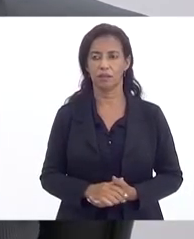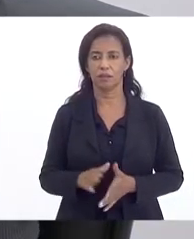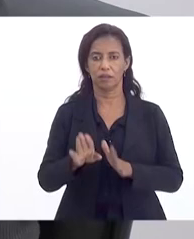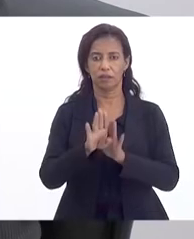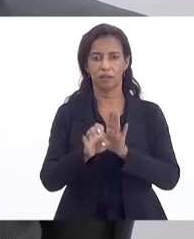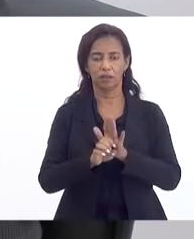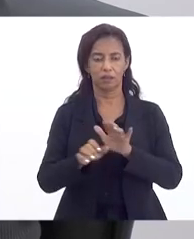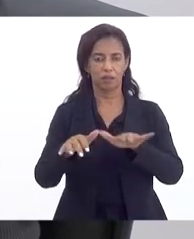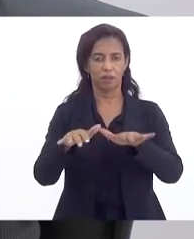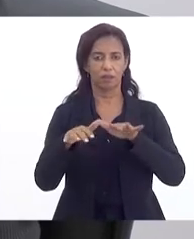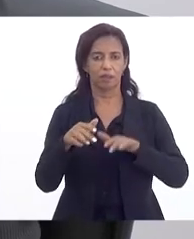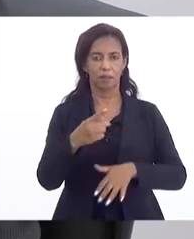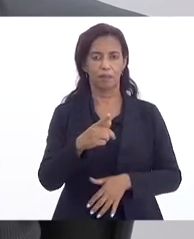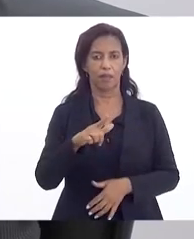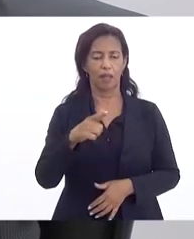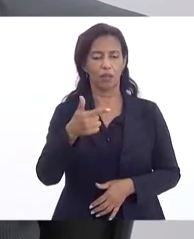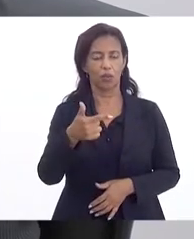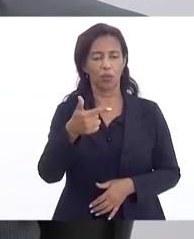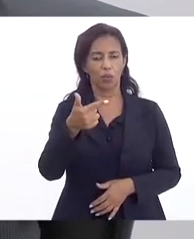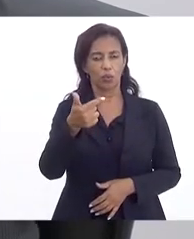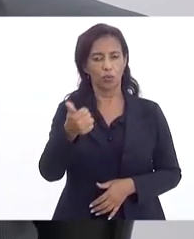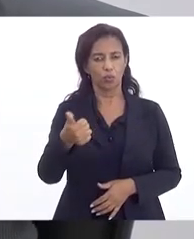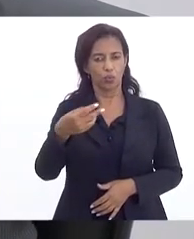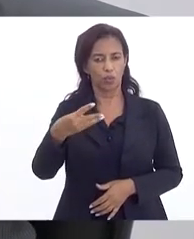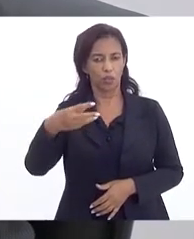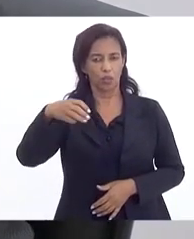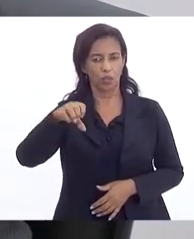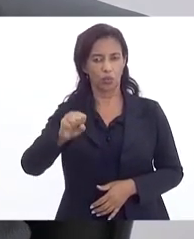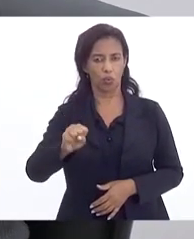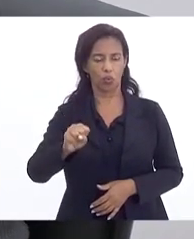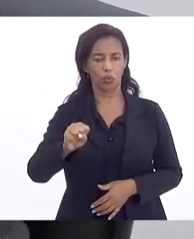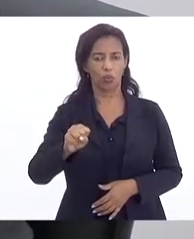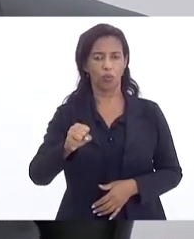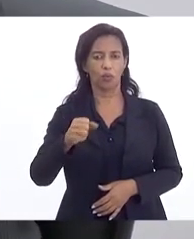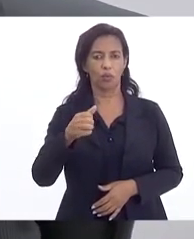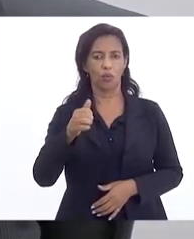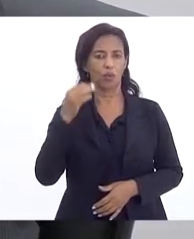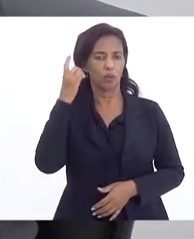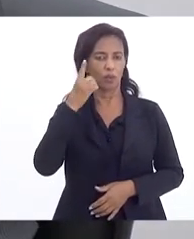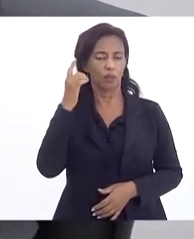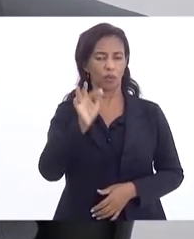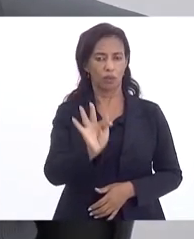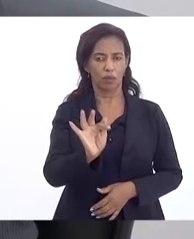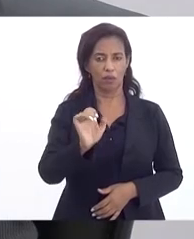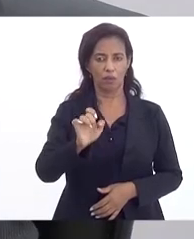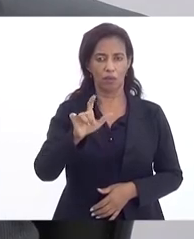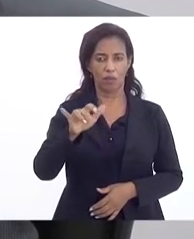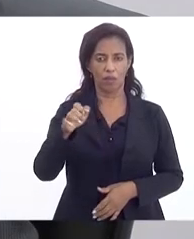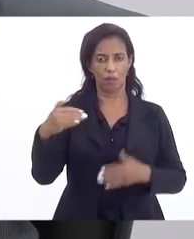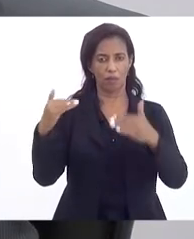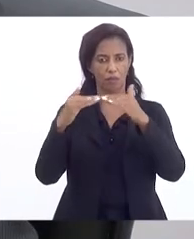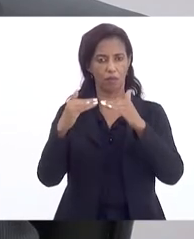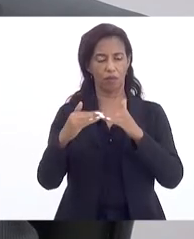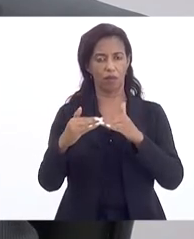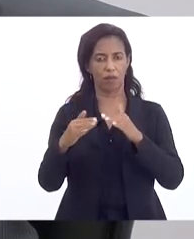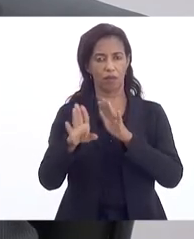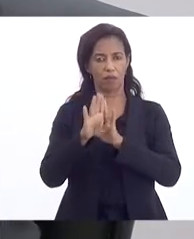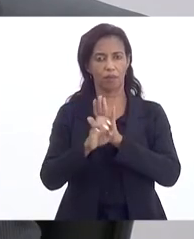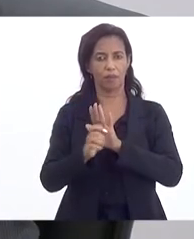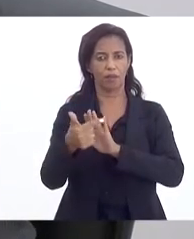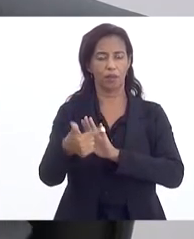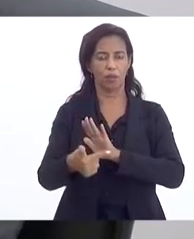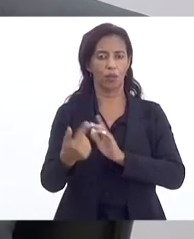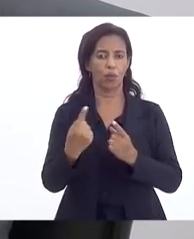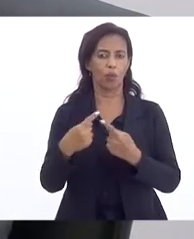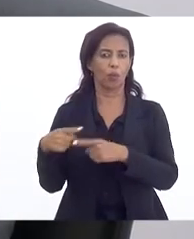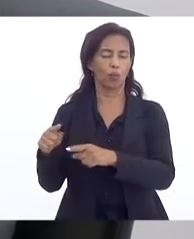Emendas de plenário, projeto de lei 2138 de 2016, autoria do deputado Felipe Soares. Parecer é favorável à emenda 2,